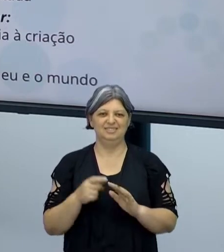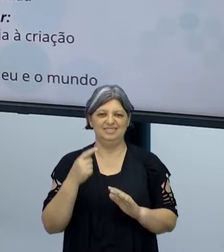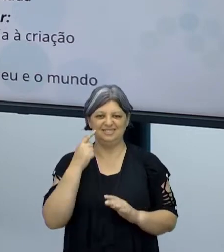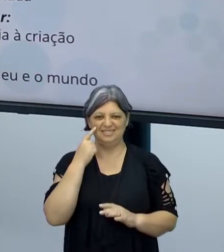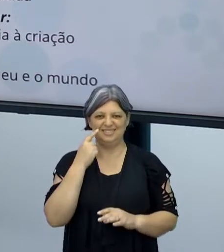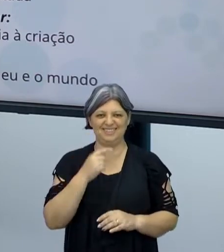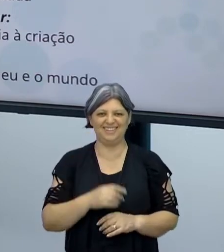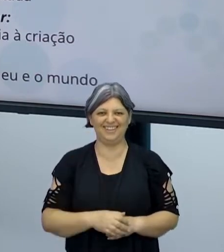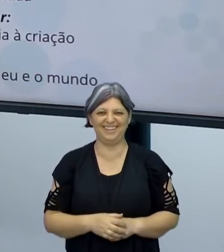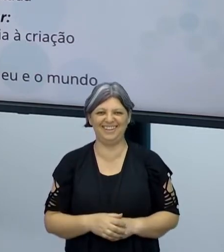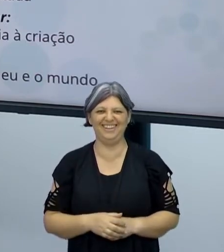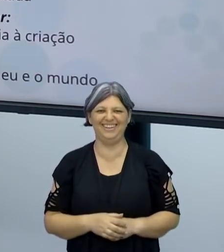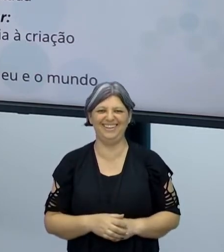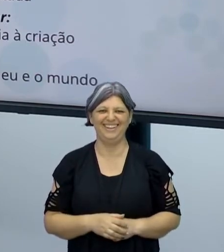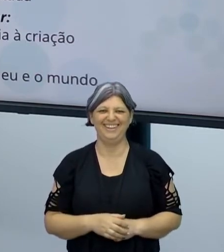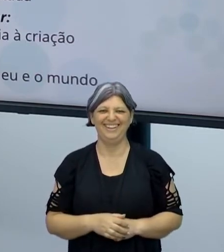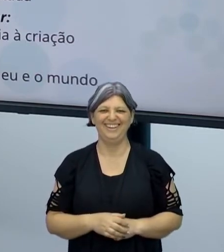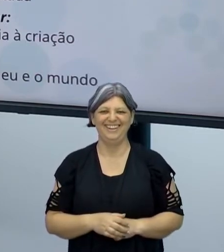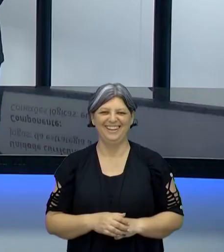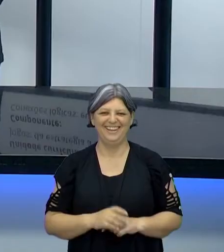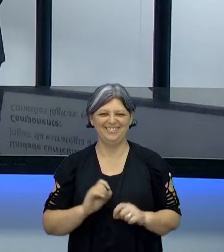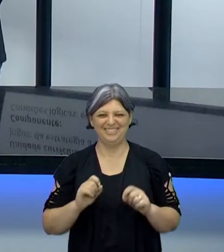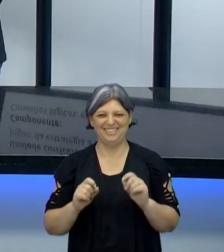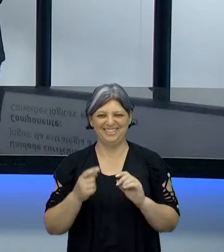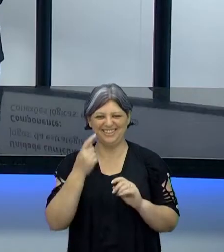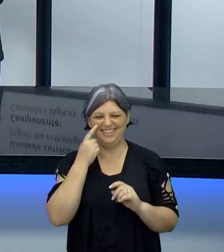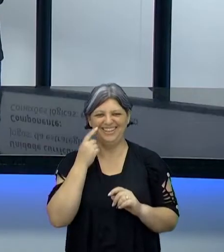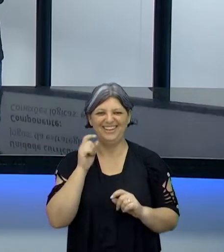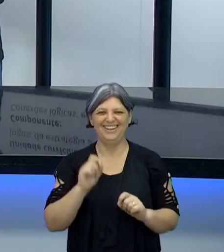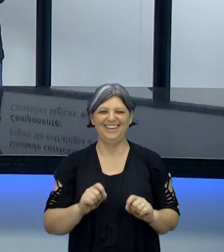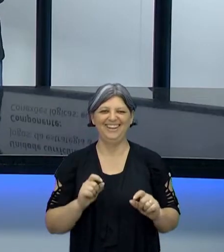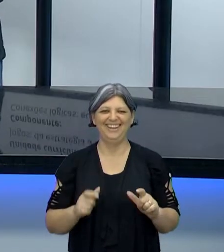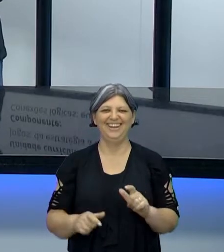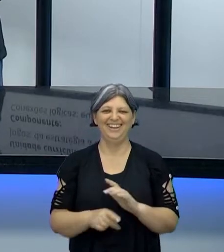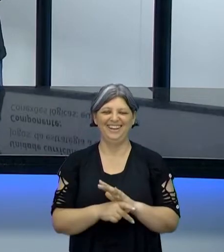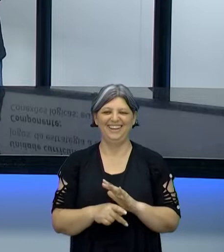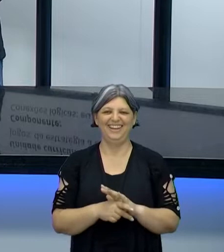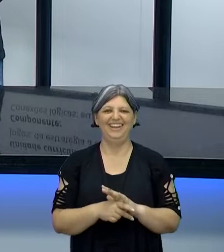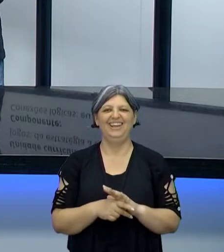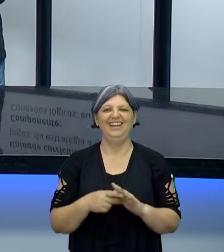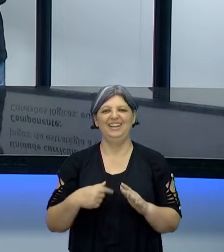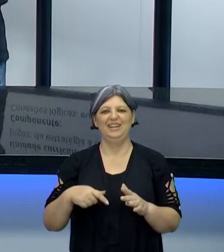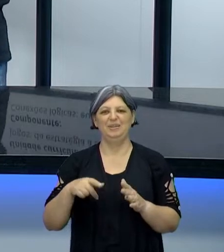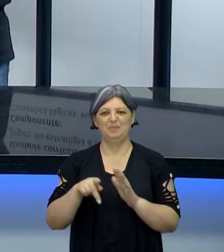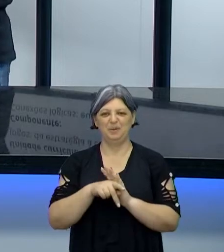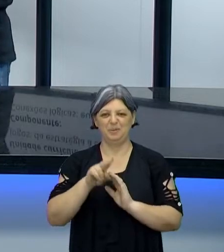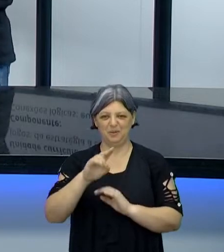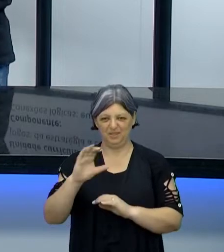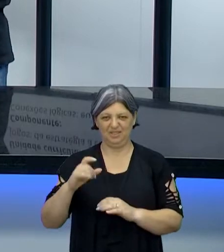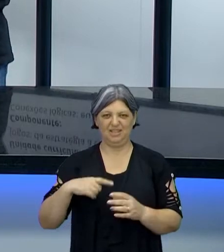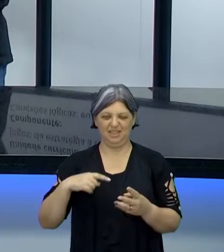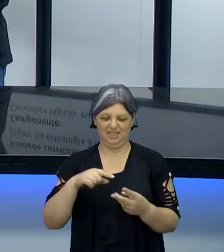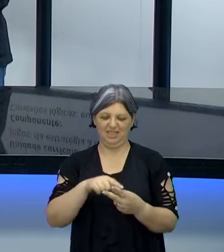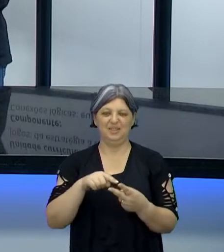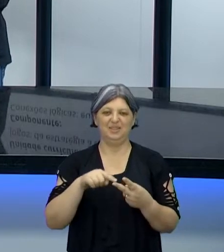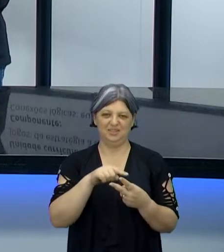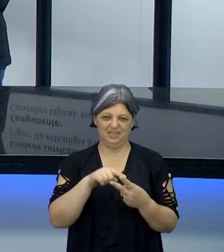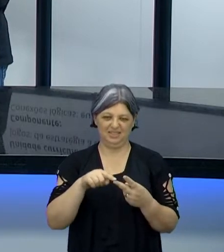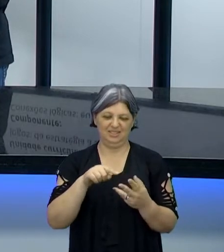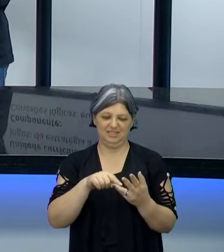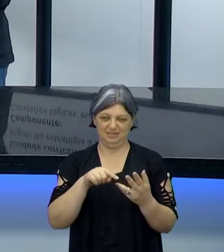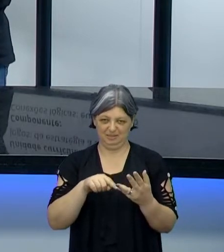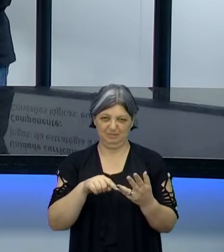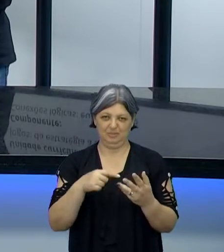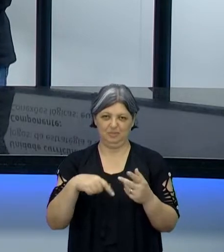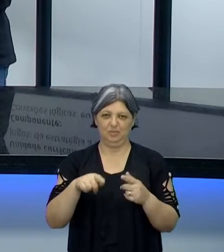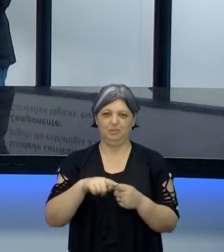legal, utilizando a ideia da programação. Nessa unidade curricular, a gente tem mais 2 componentes, que é